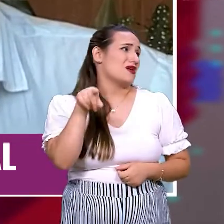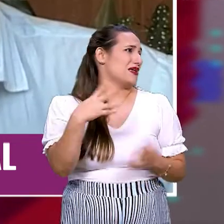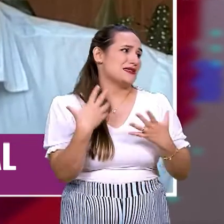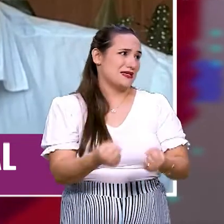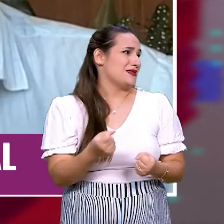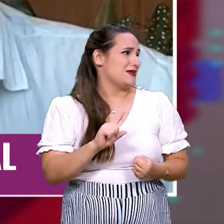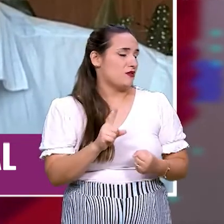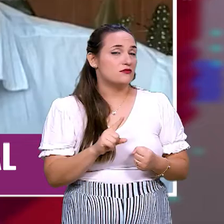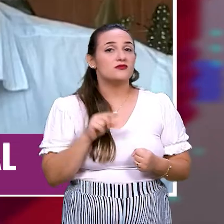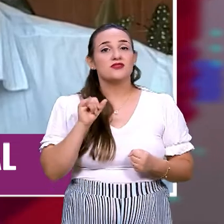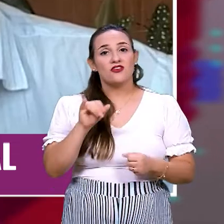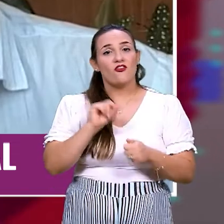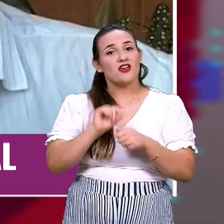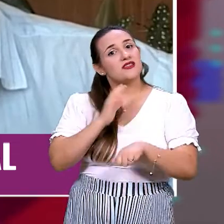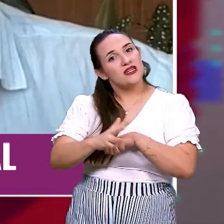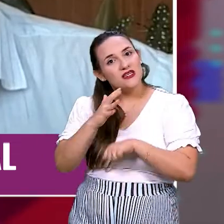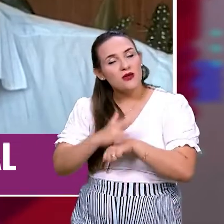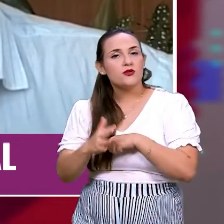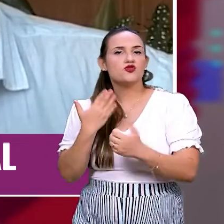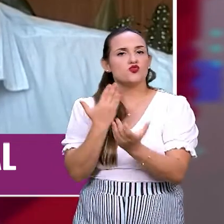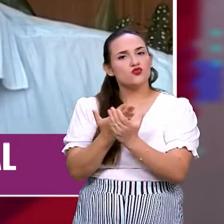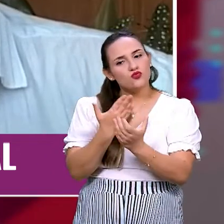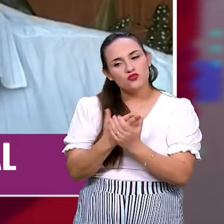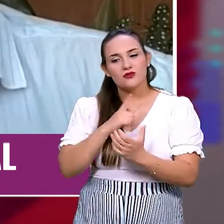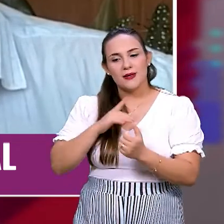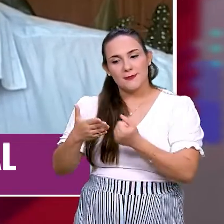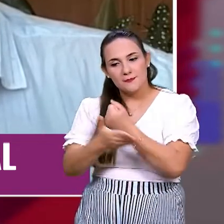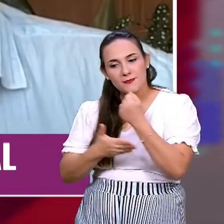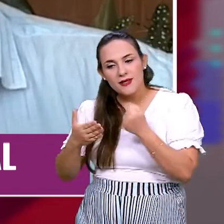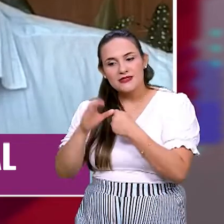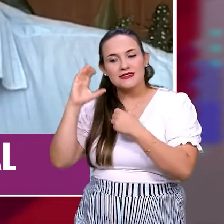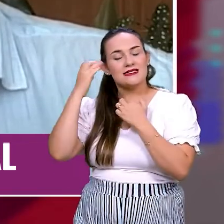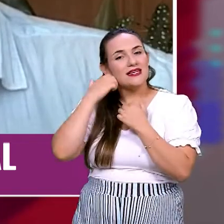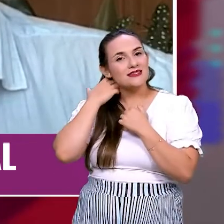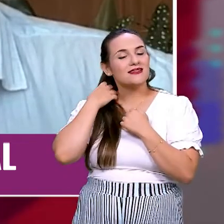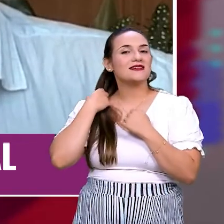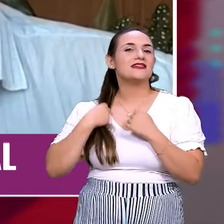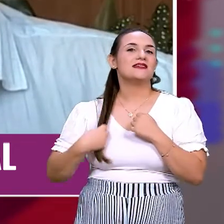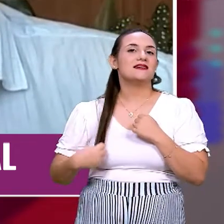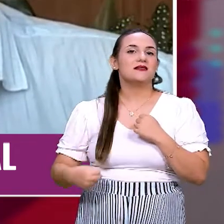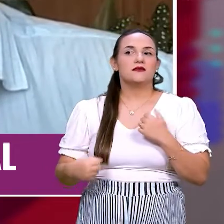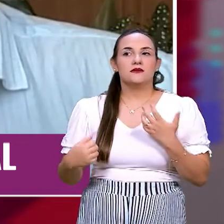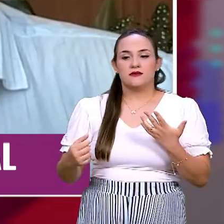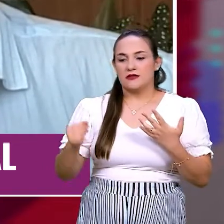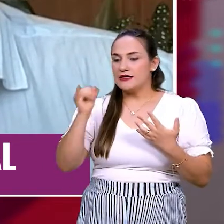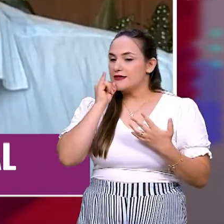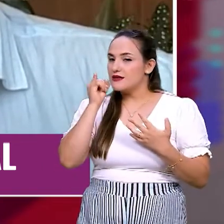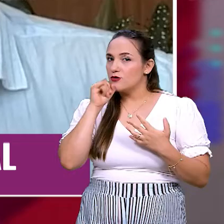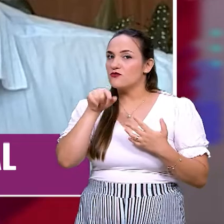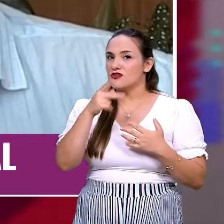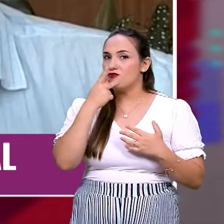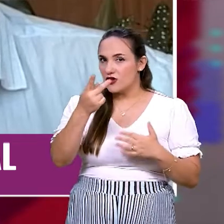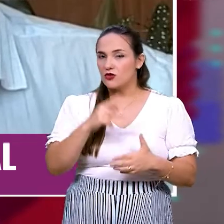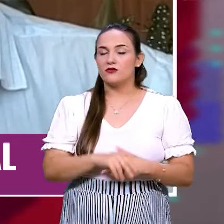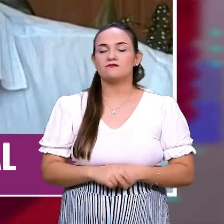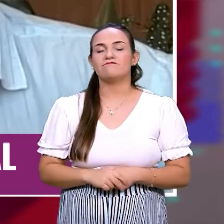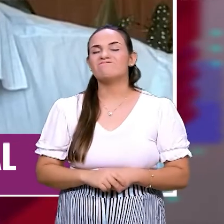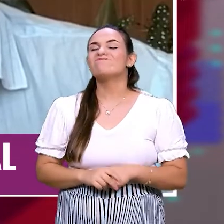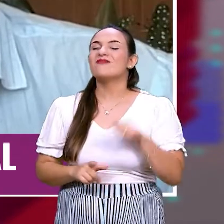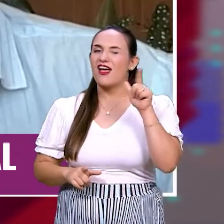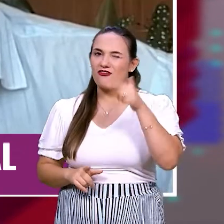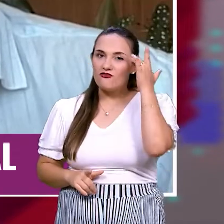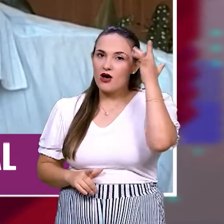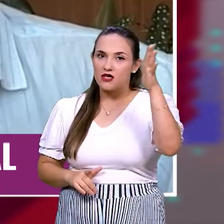também dos pais. Então, com treinamento, com estudos, com toda essa base científica, por exemplo, norteada pelo